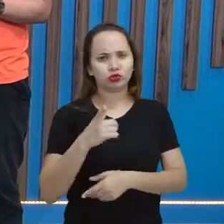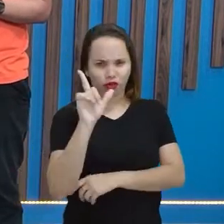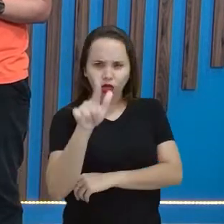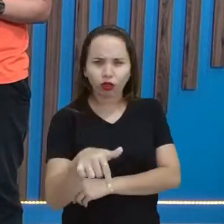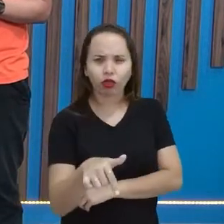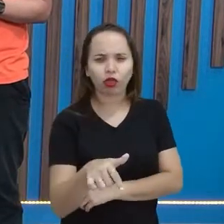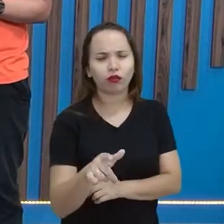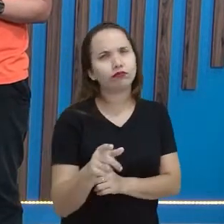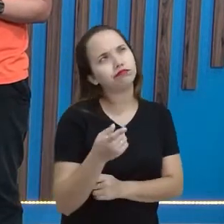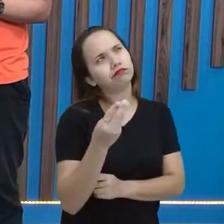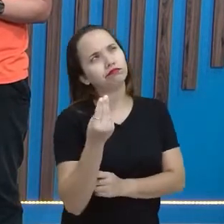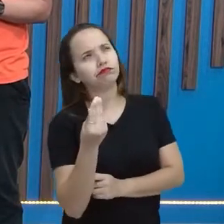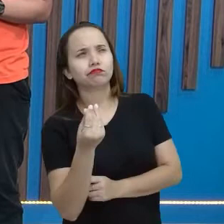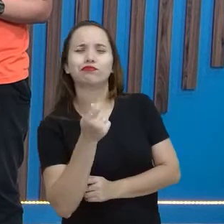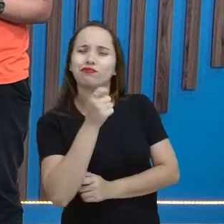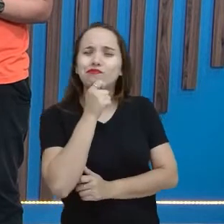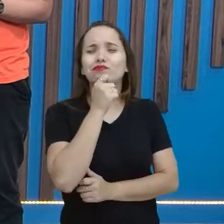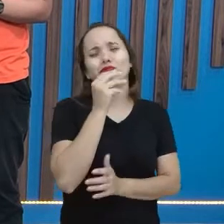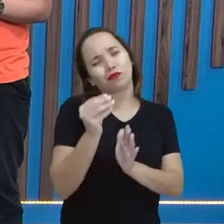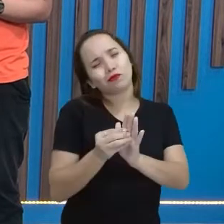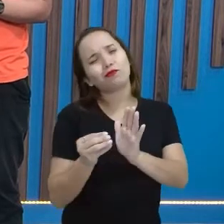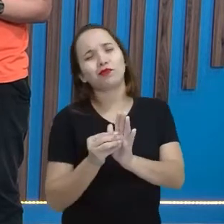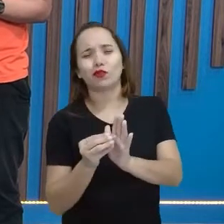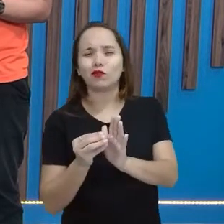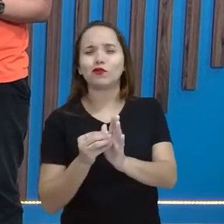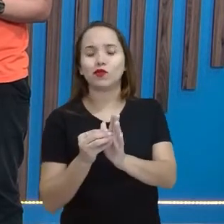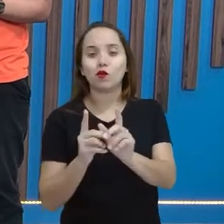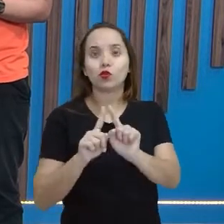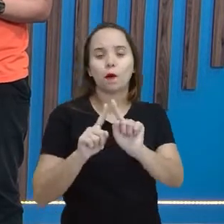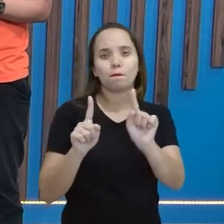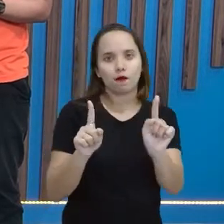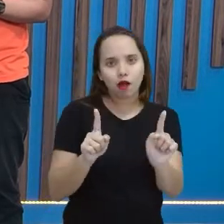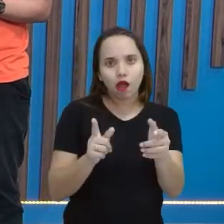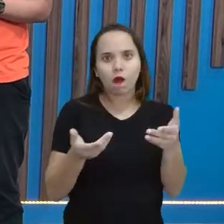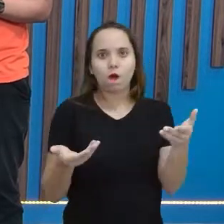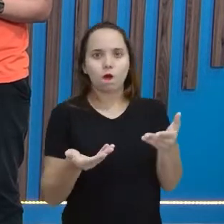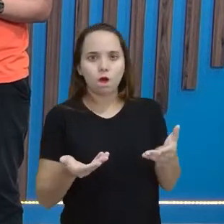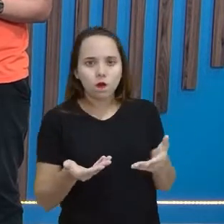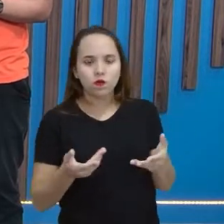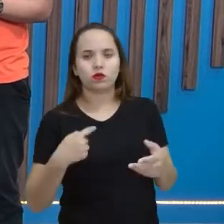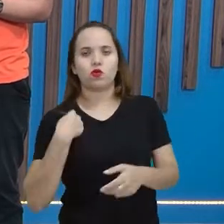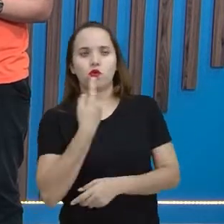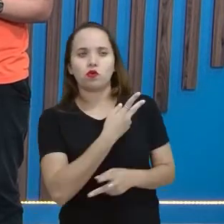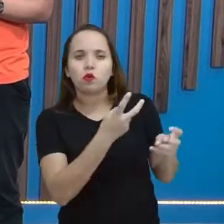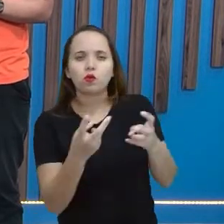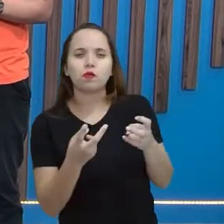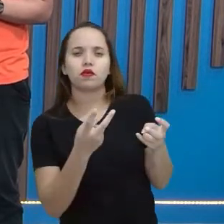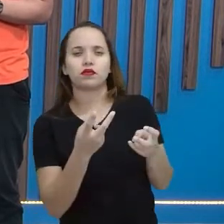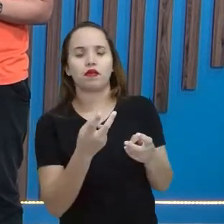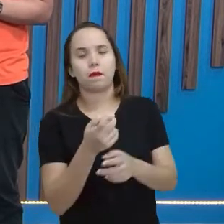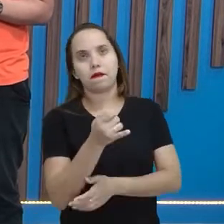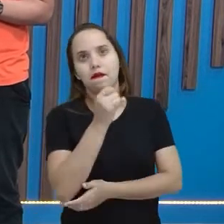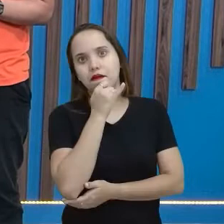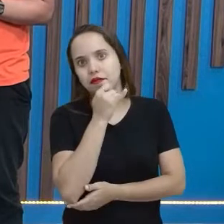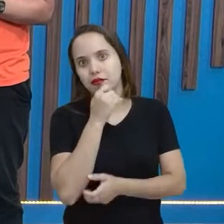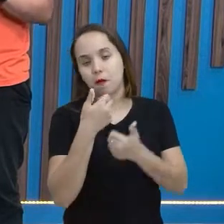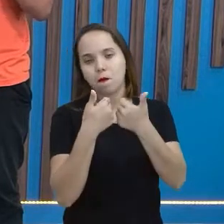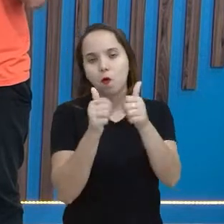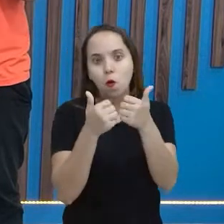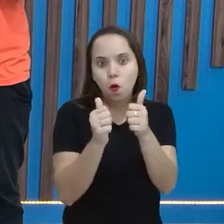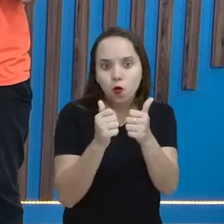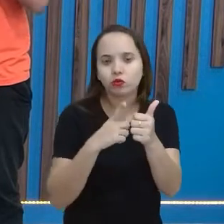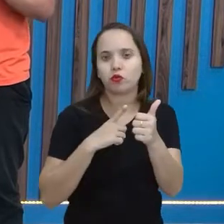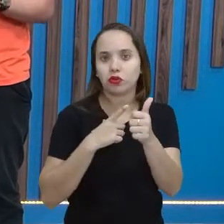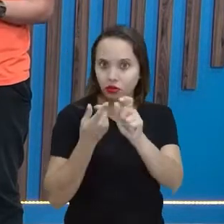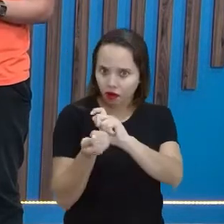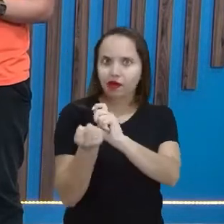são plenamente. A gente não pode dizer que são. Mas hoje a gente vê, por exemplo, ônibus em que se